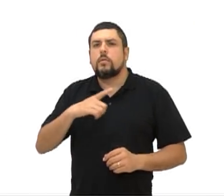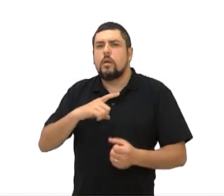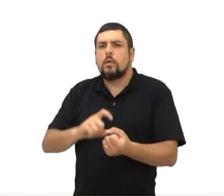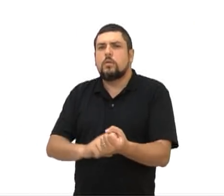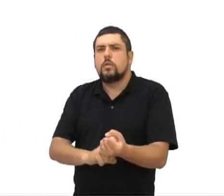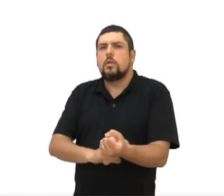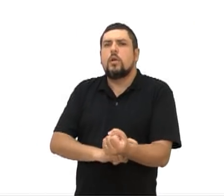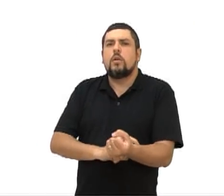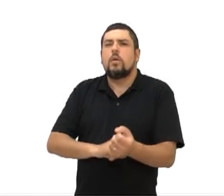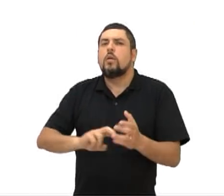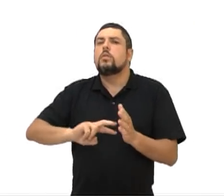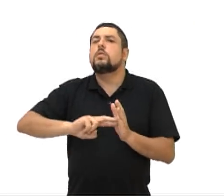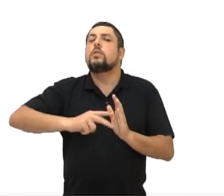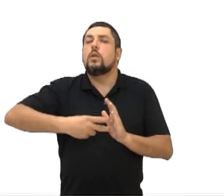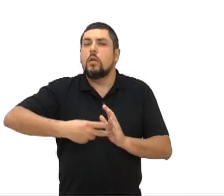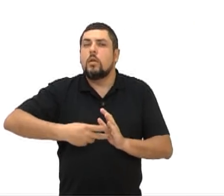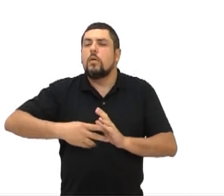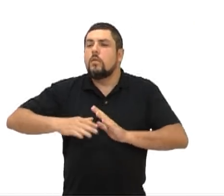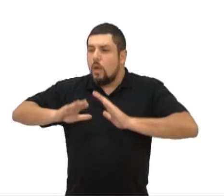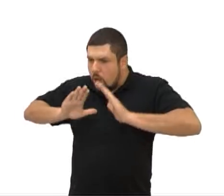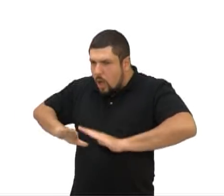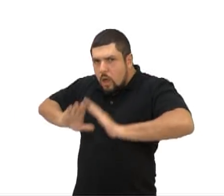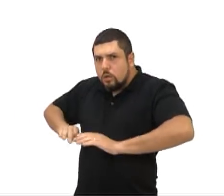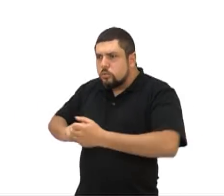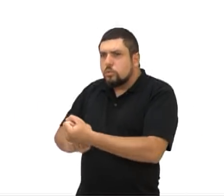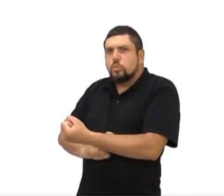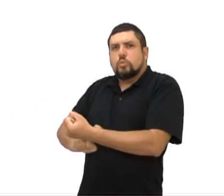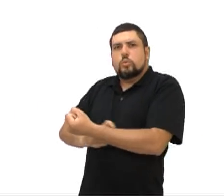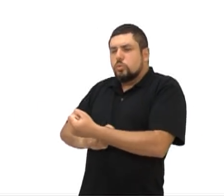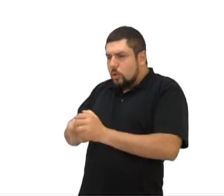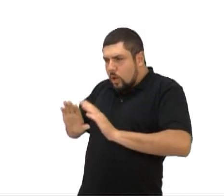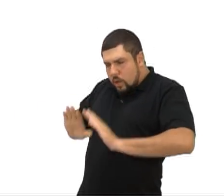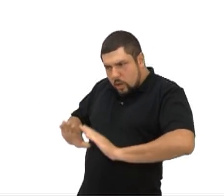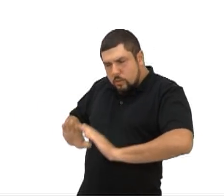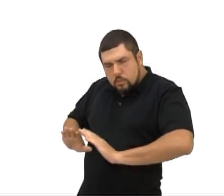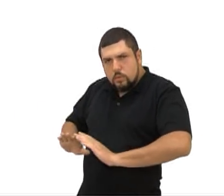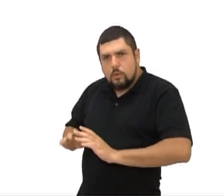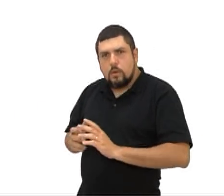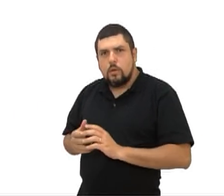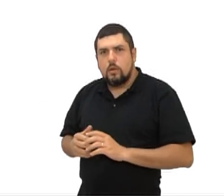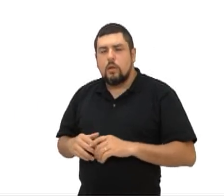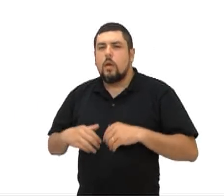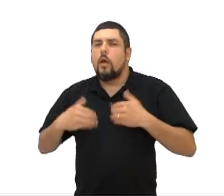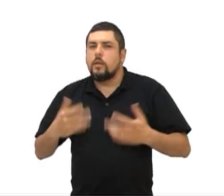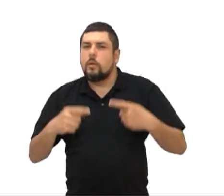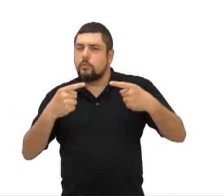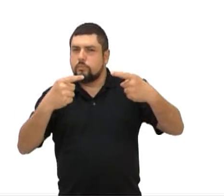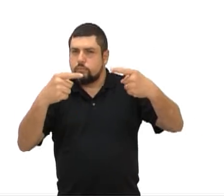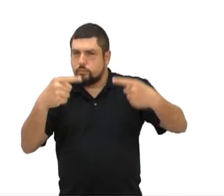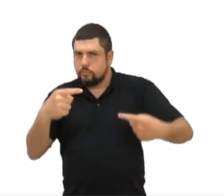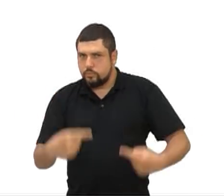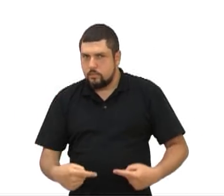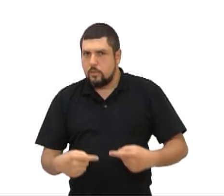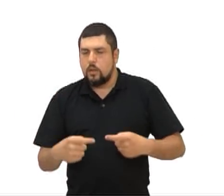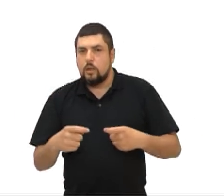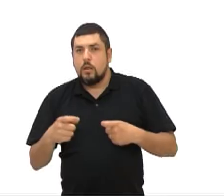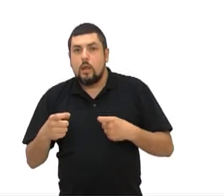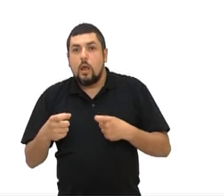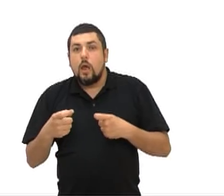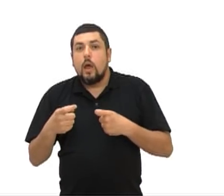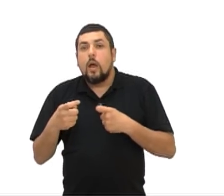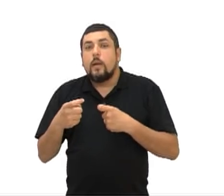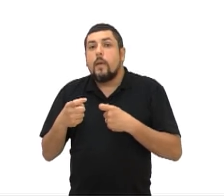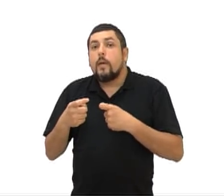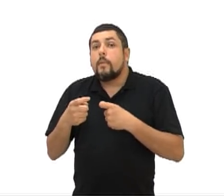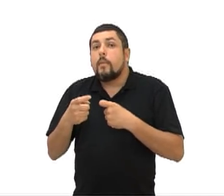a tenha calma, né? Então, ó, eu já vou chegar lá, tenha calma. E de acordo com o diálogo, a médica estava examinando